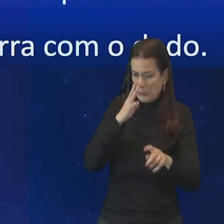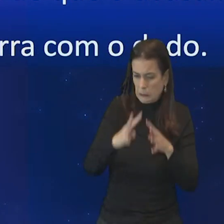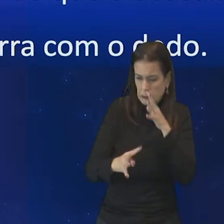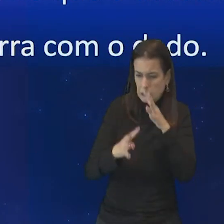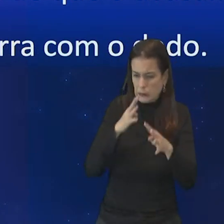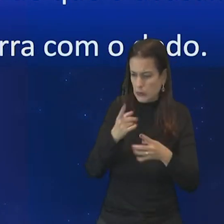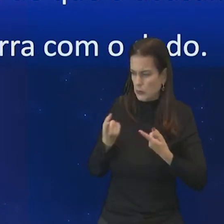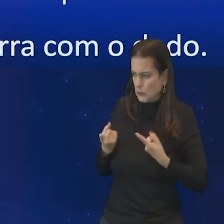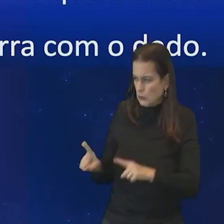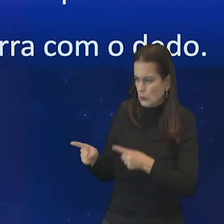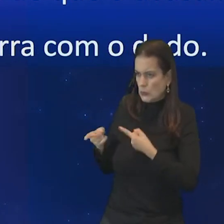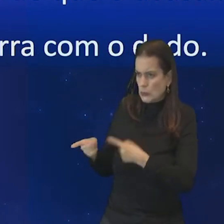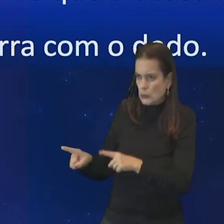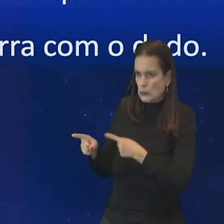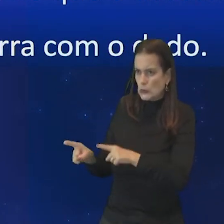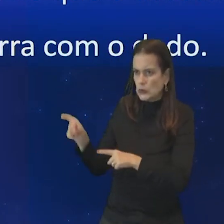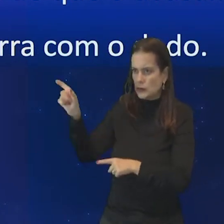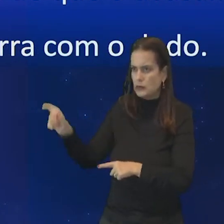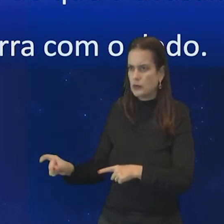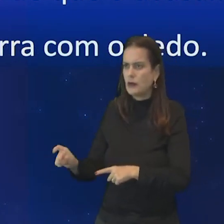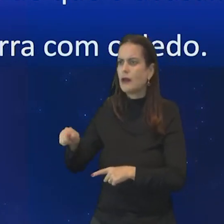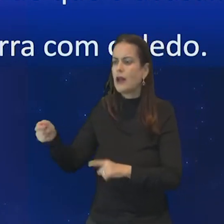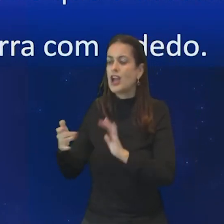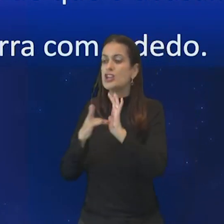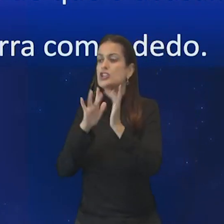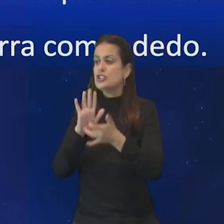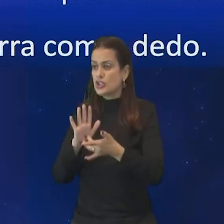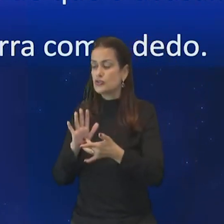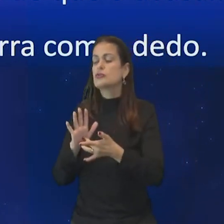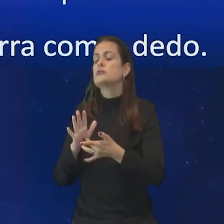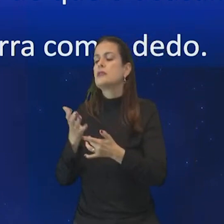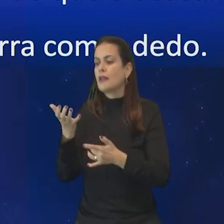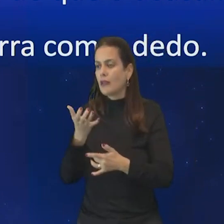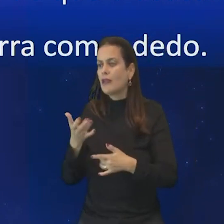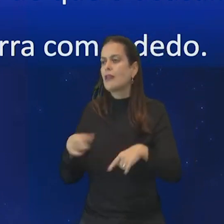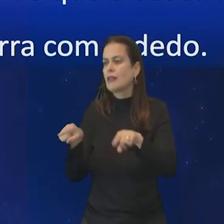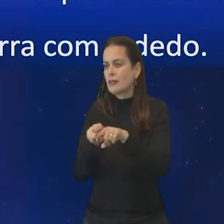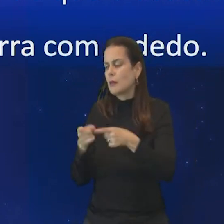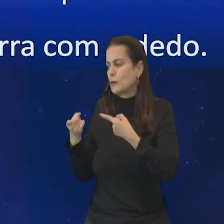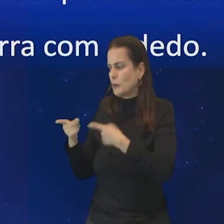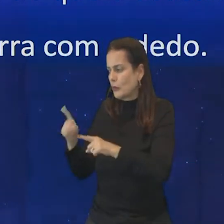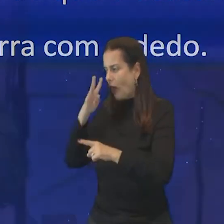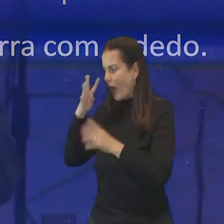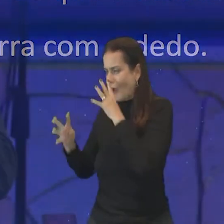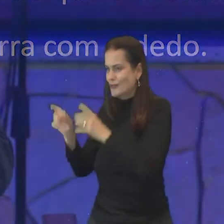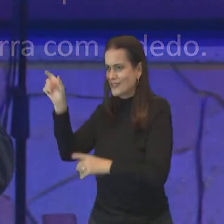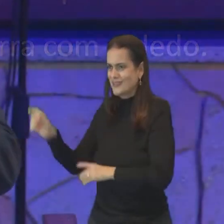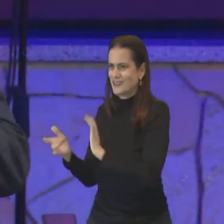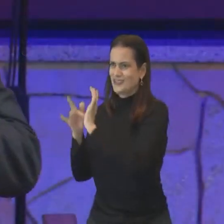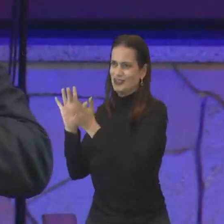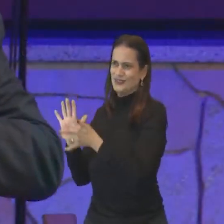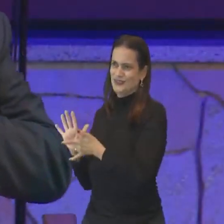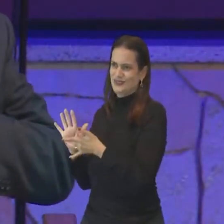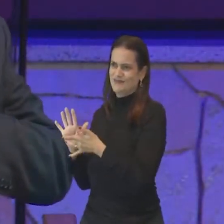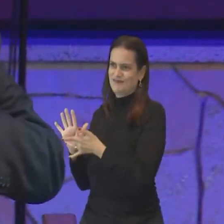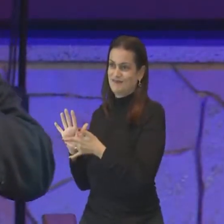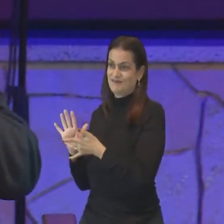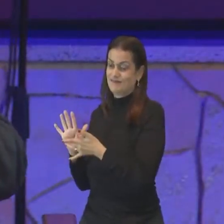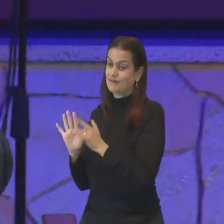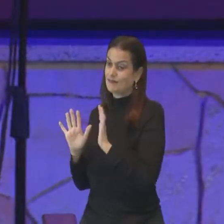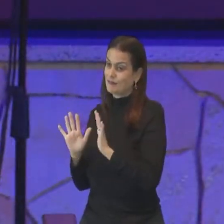tentando-o, para terem de que o acusar. Observem que esta era